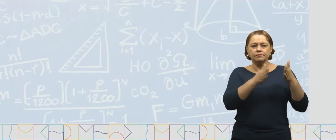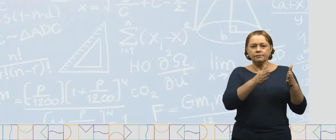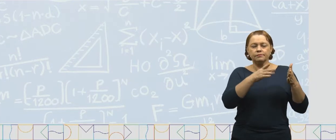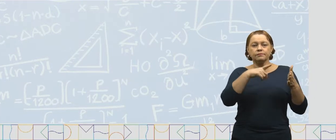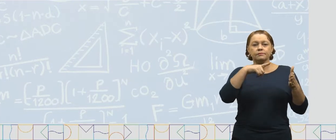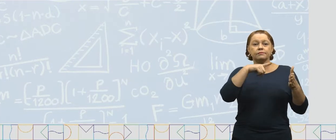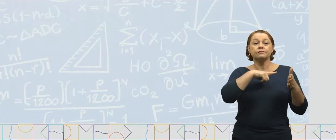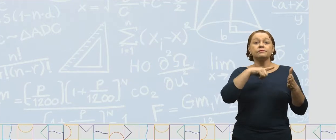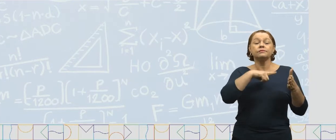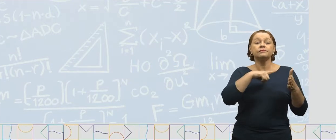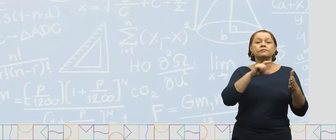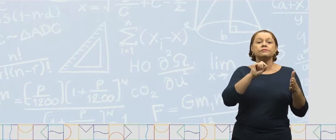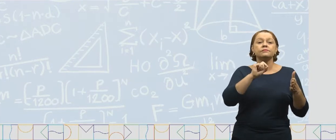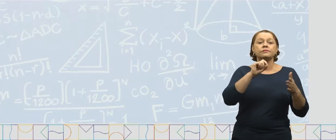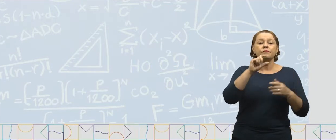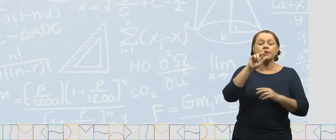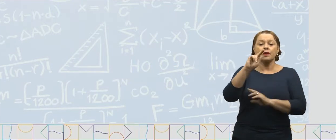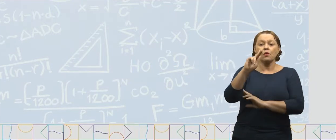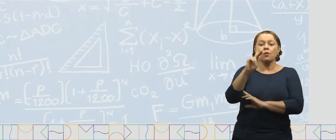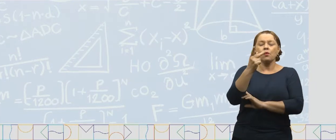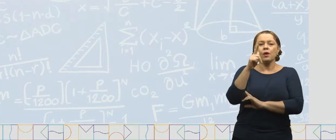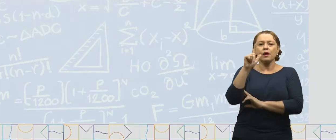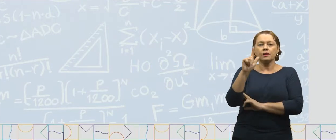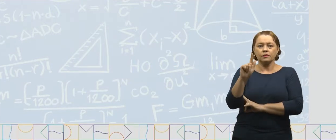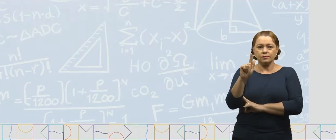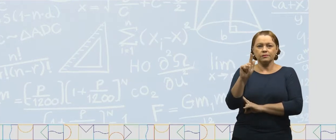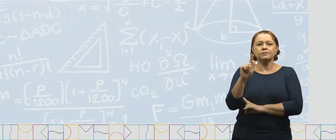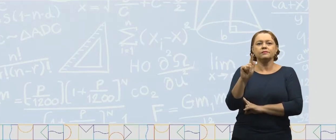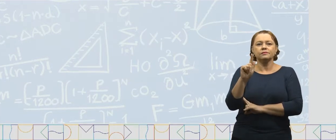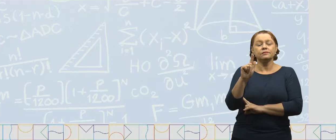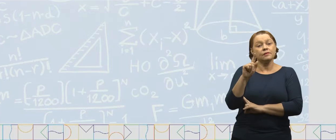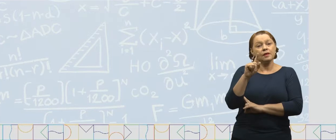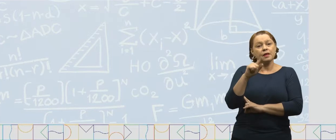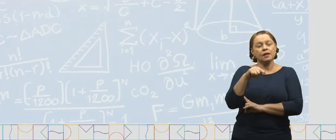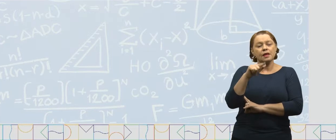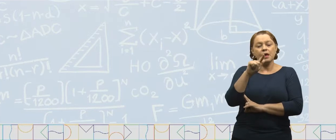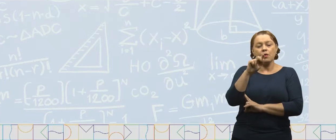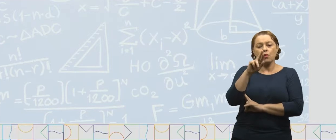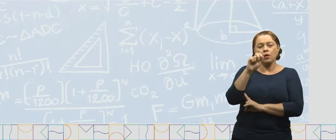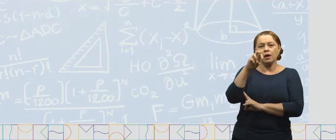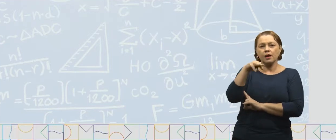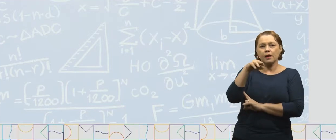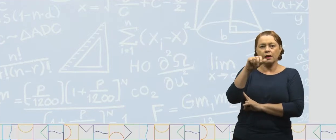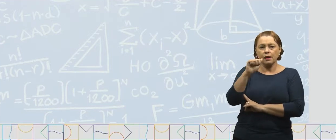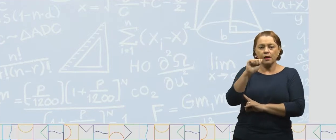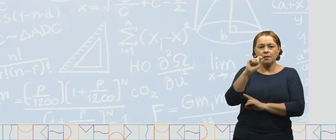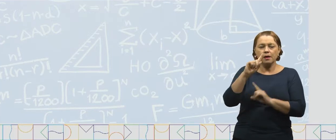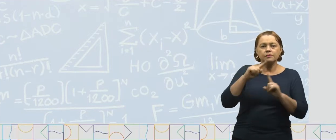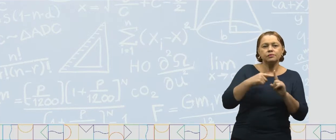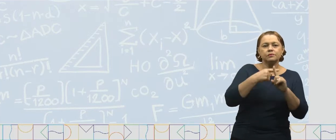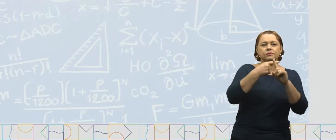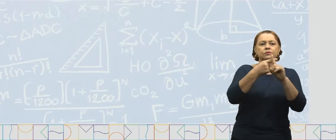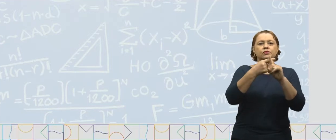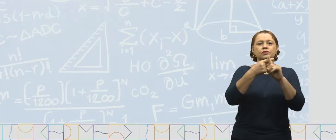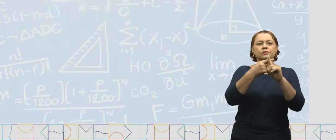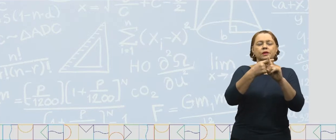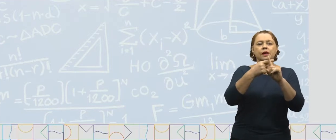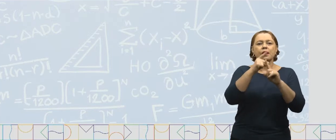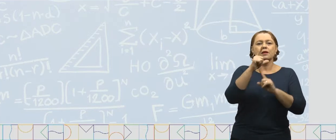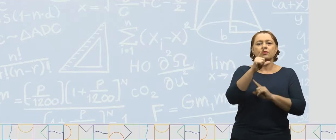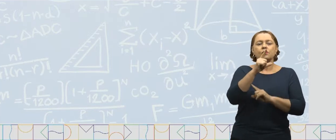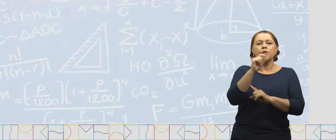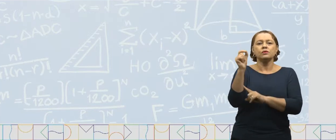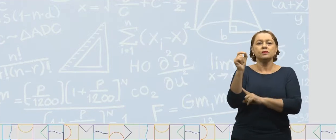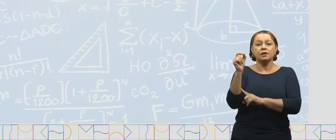seguida, temos aí o hectograma, que é o grama multiplicado por